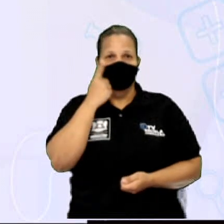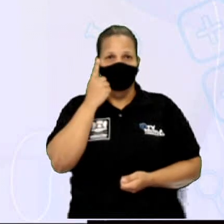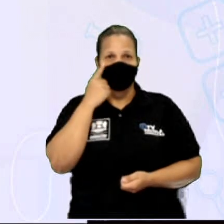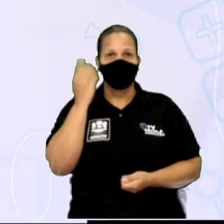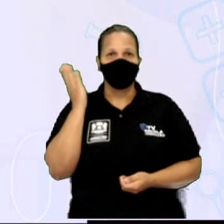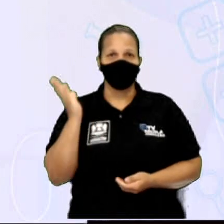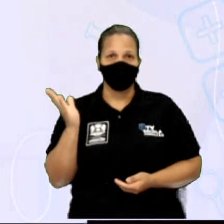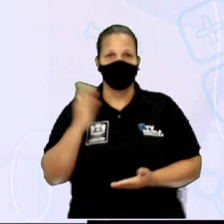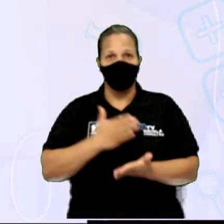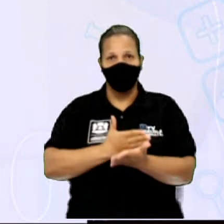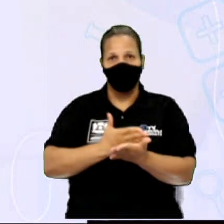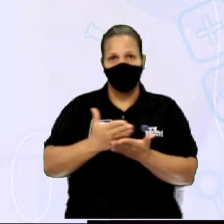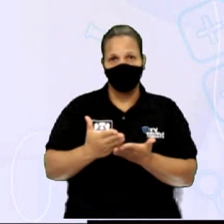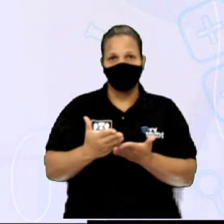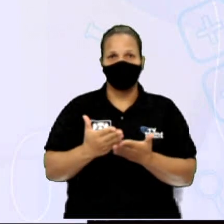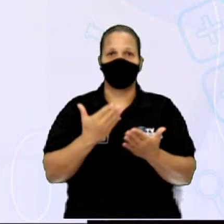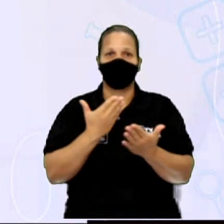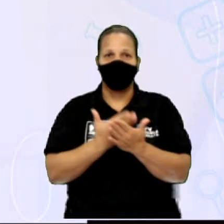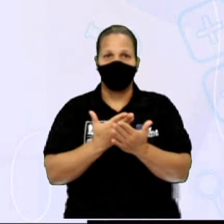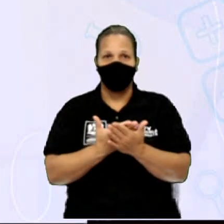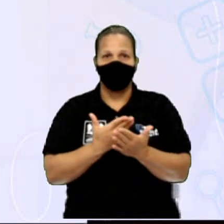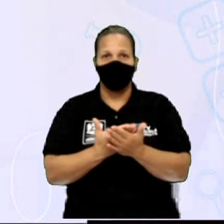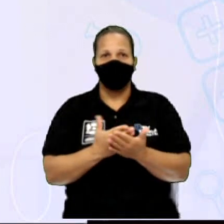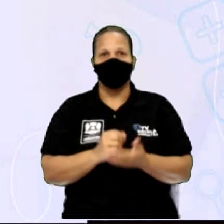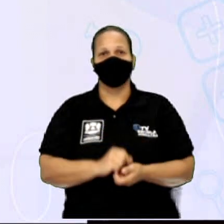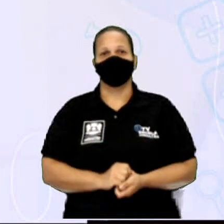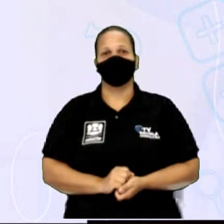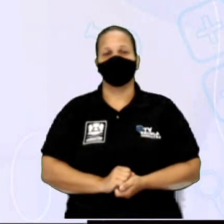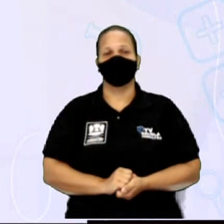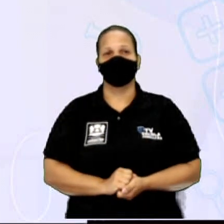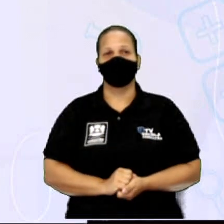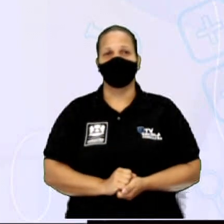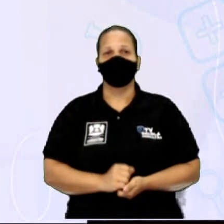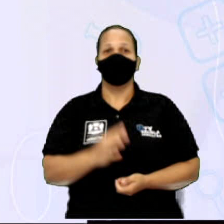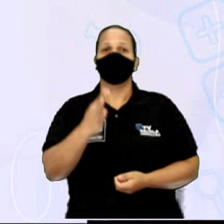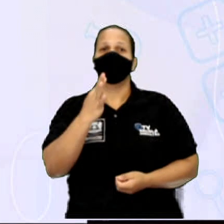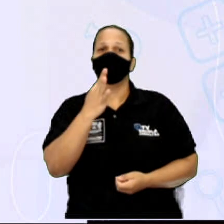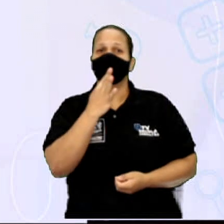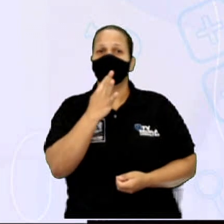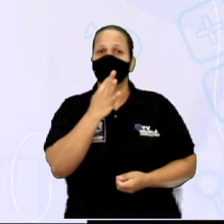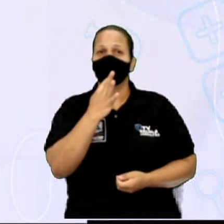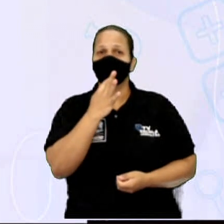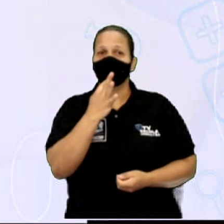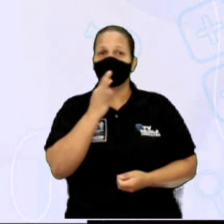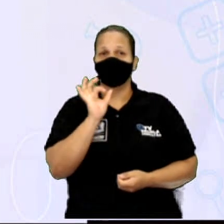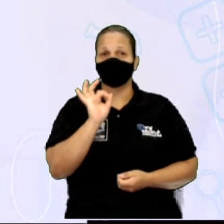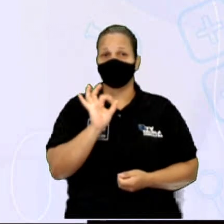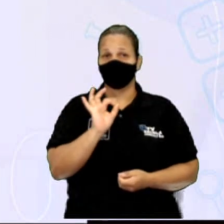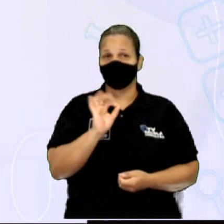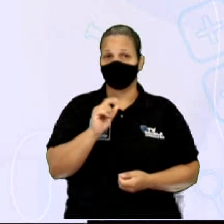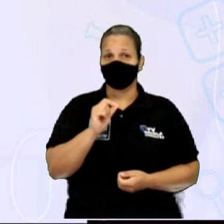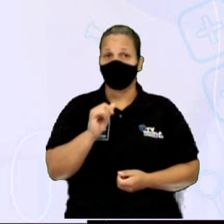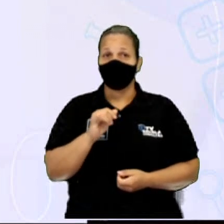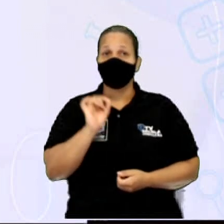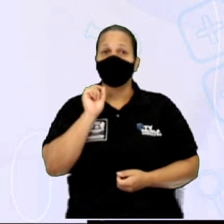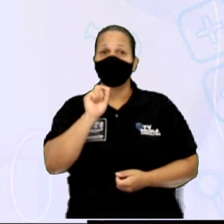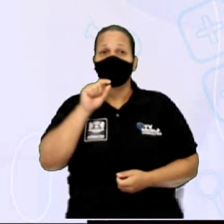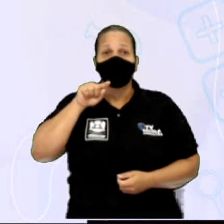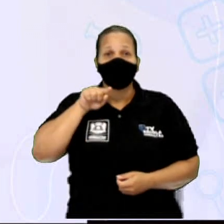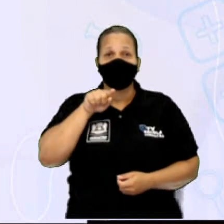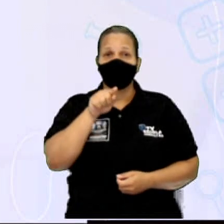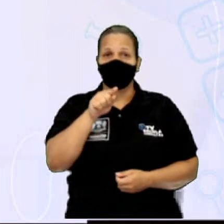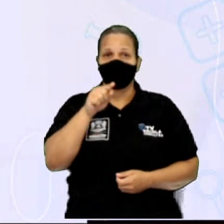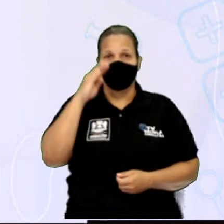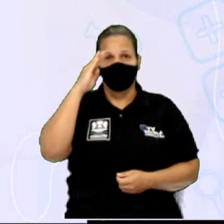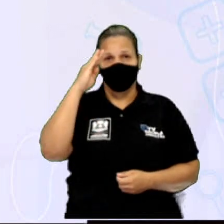gente começar a nossa aula, que o que diz o texto? Conhecer apenas os pontos cardeais e colaterais não